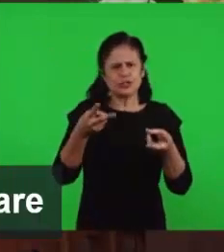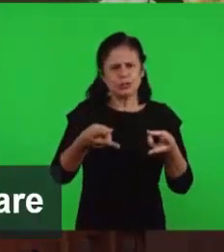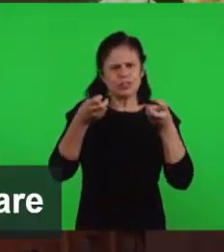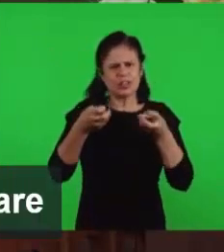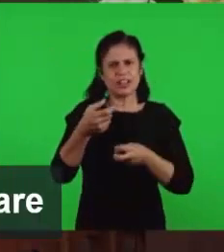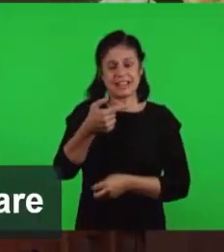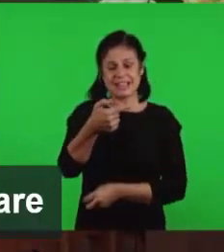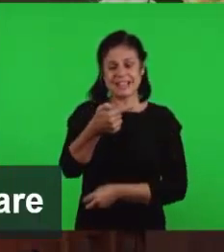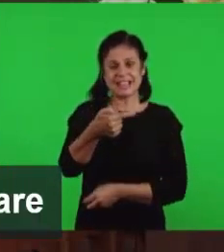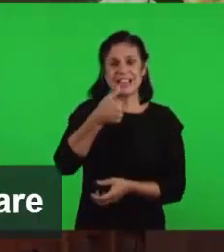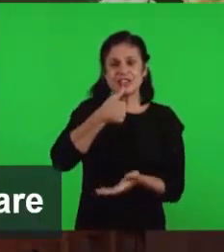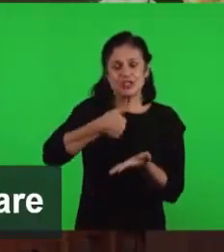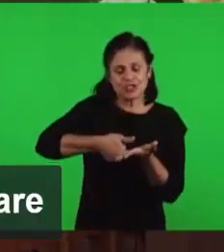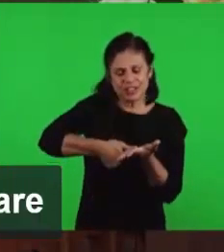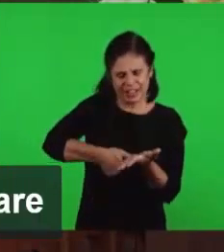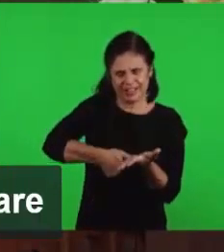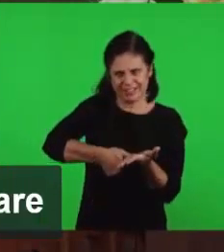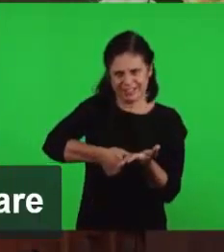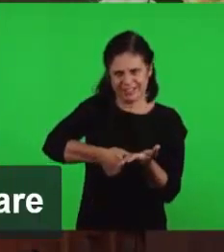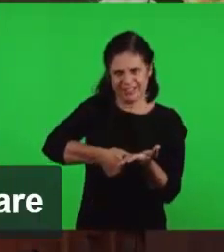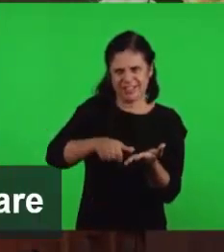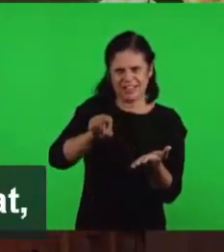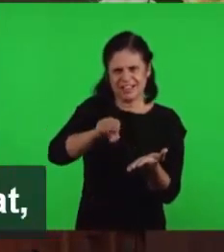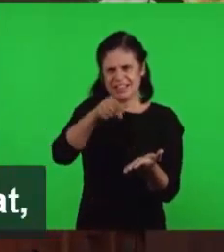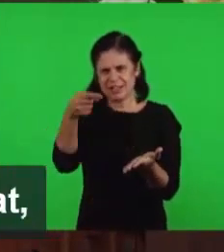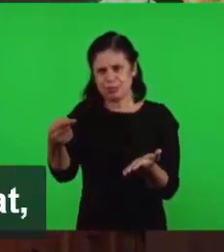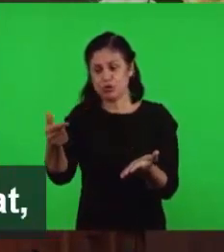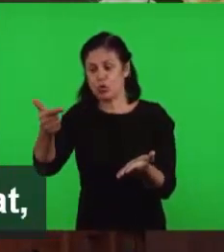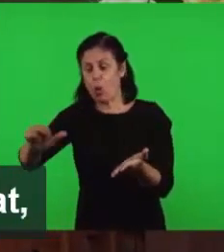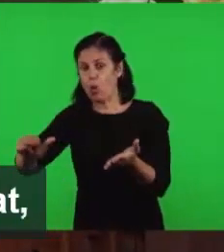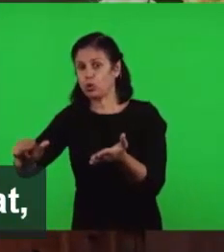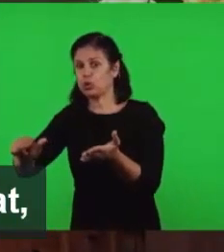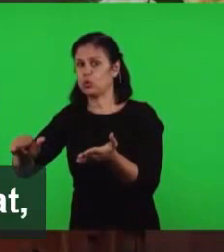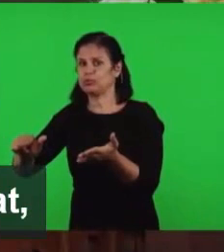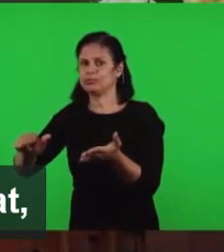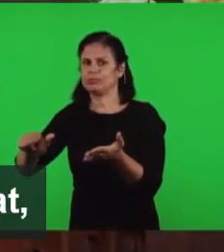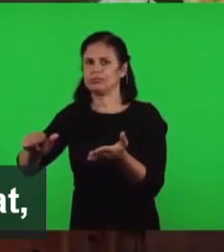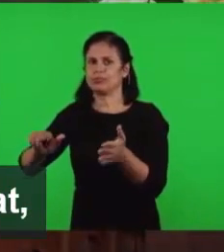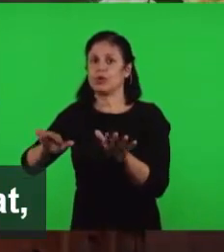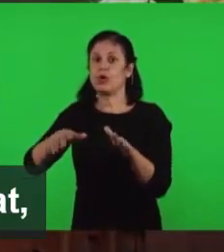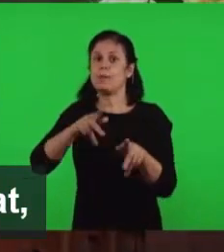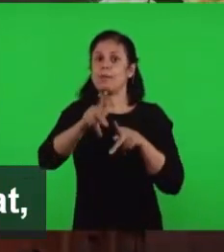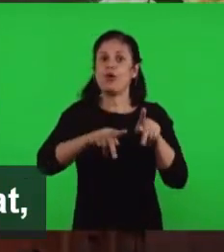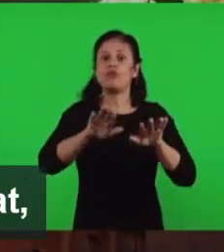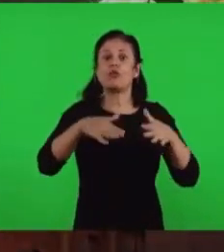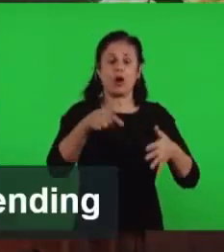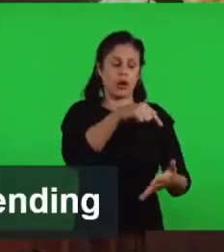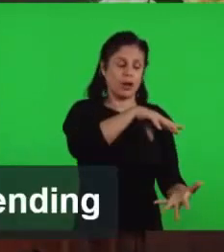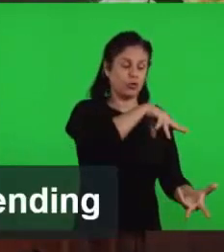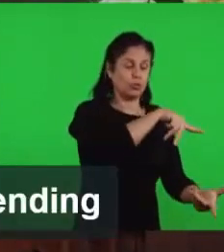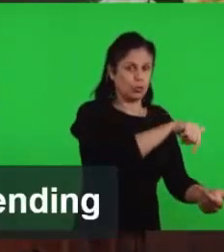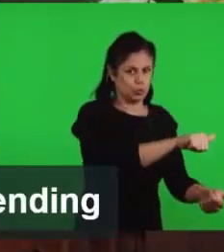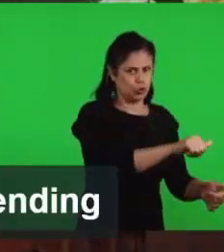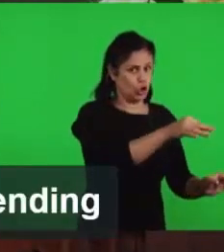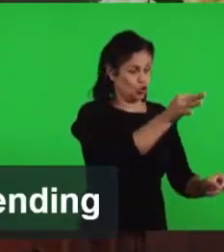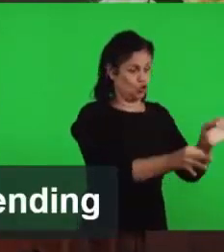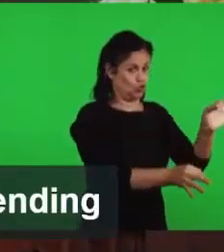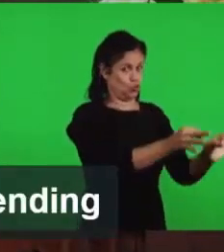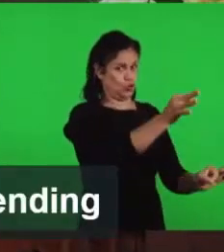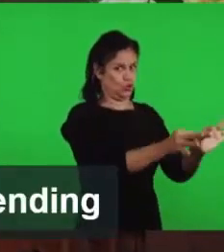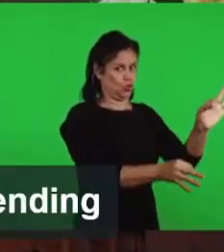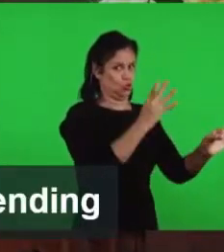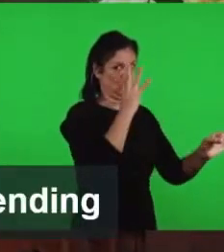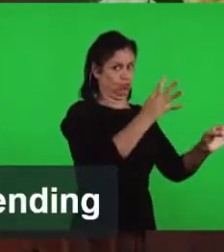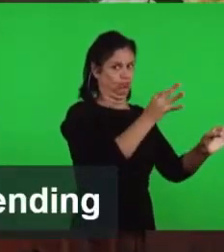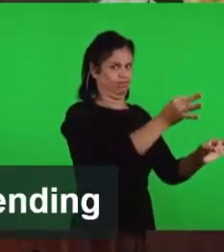filma ao reino depois o restante a gente são juízos então o livro vai tratar depois disso só sobre juízo e